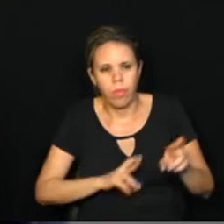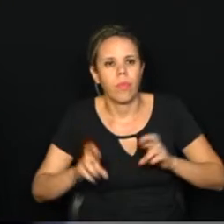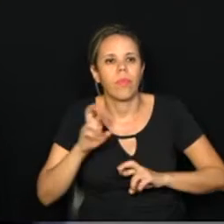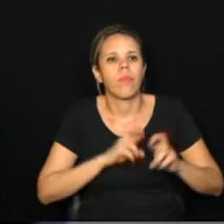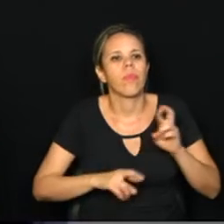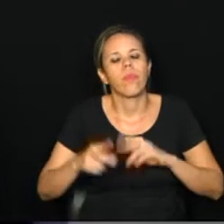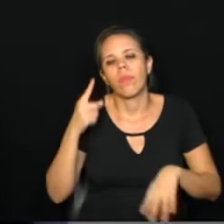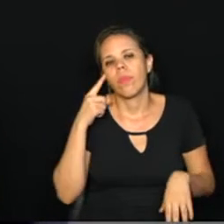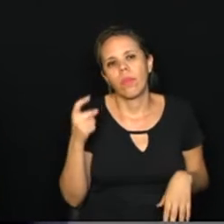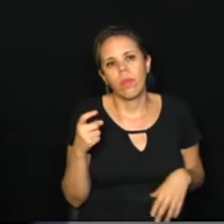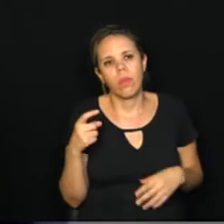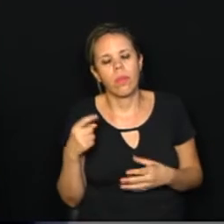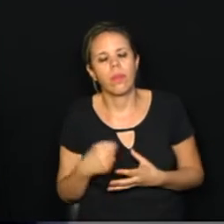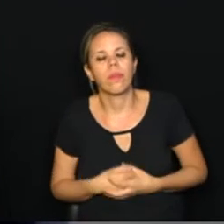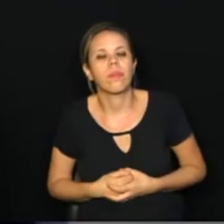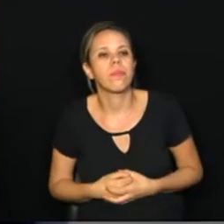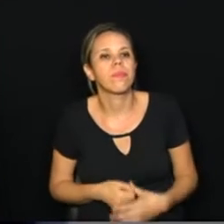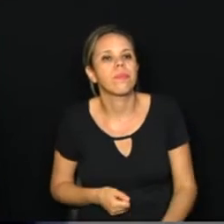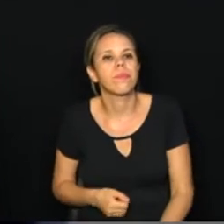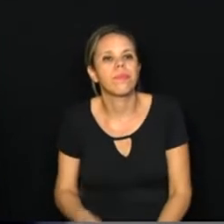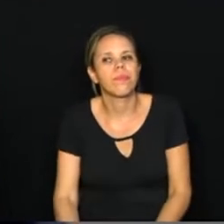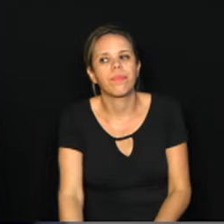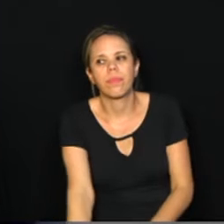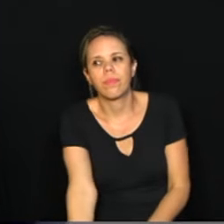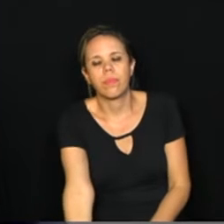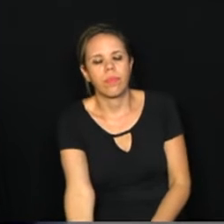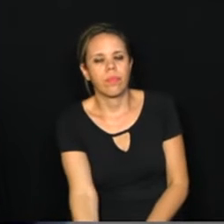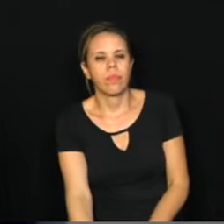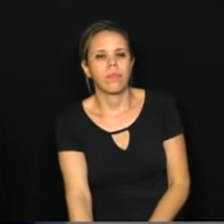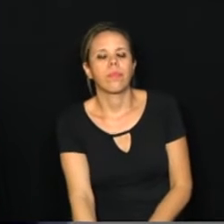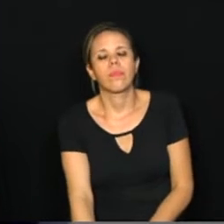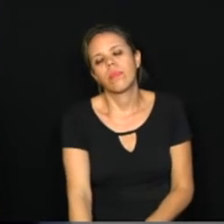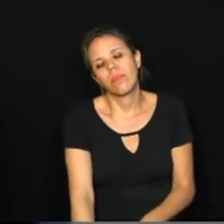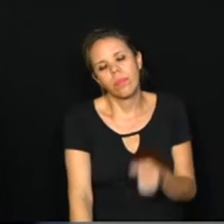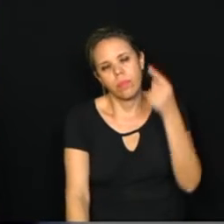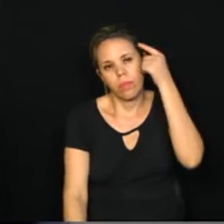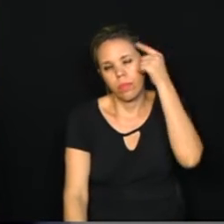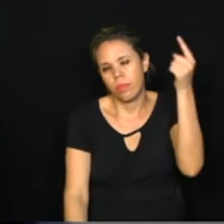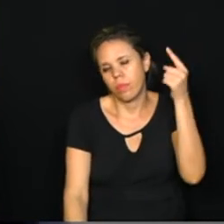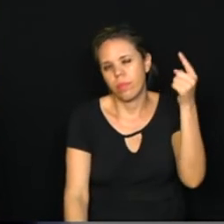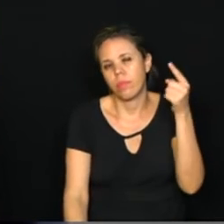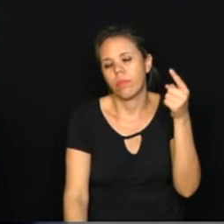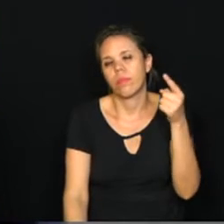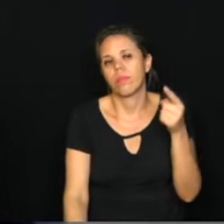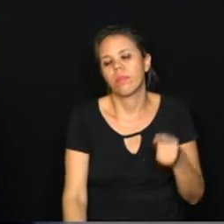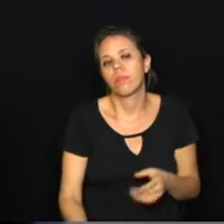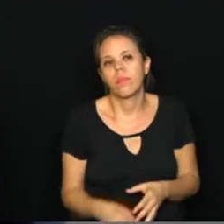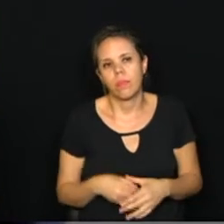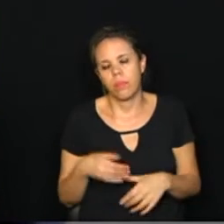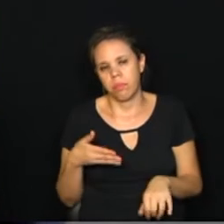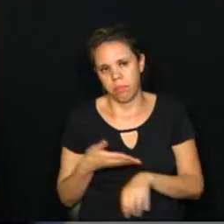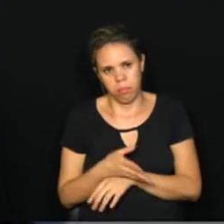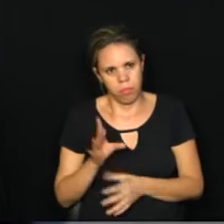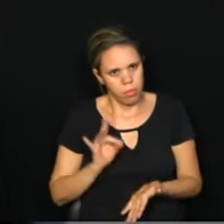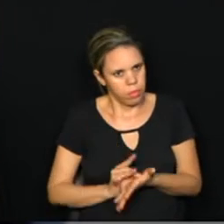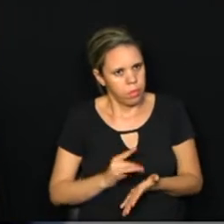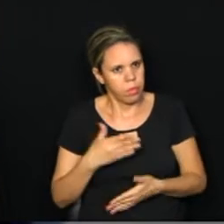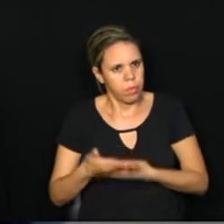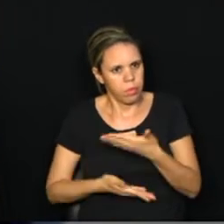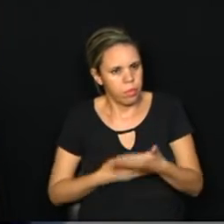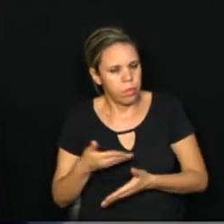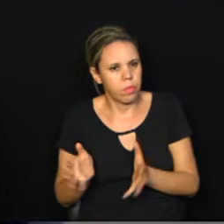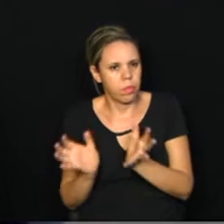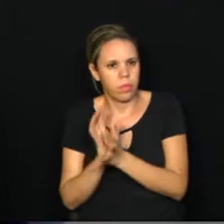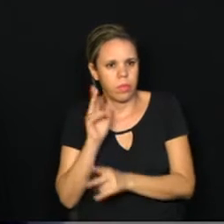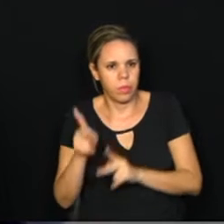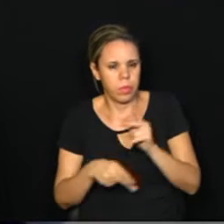muito interessante, porque a ideia é que se envolva efetivamente uma comunidade